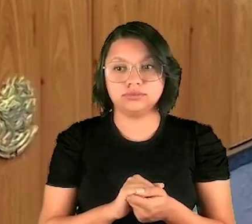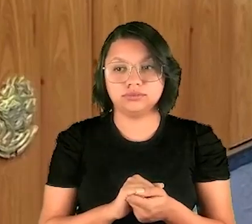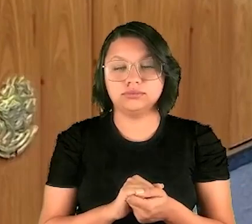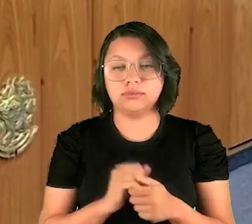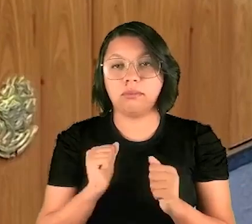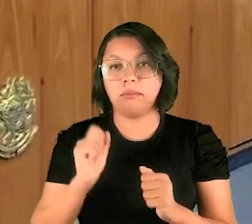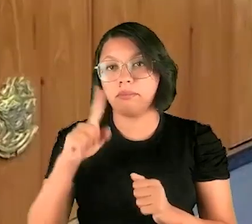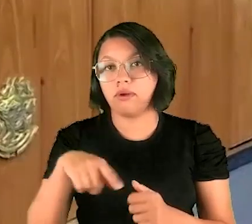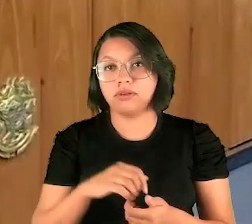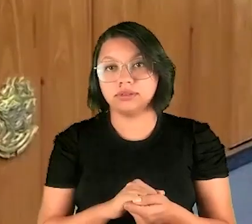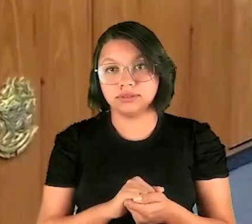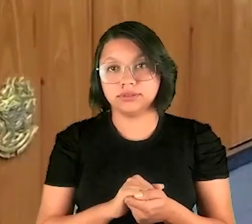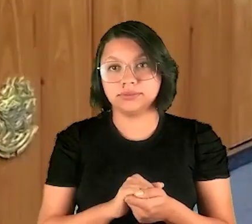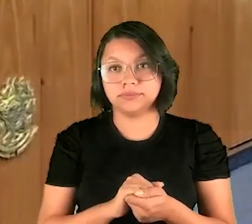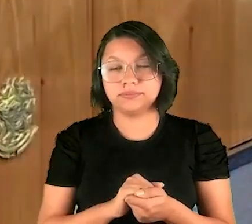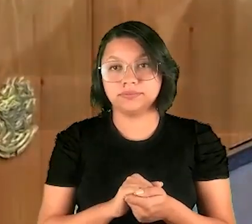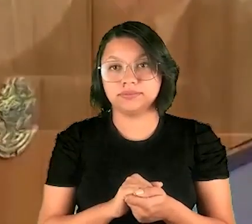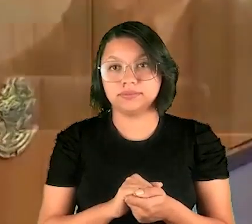podem ser